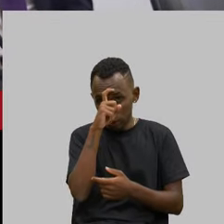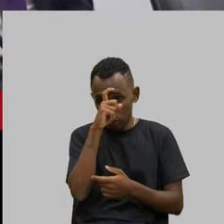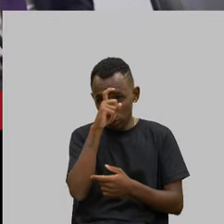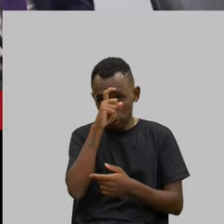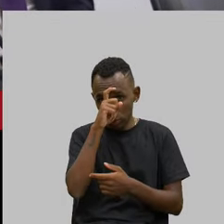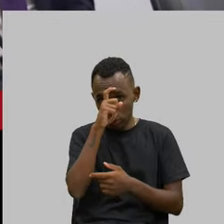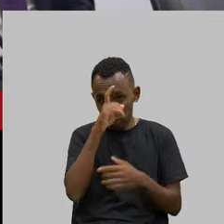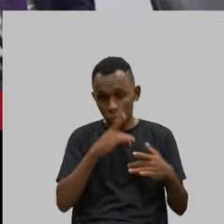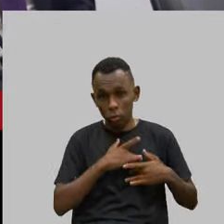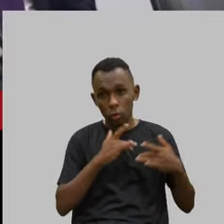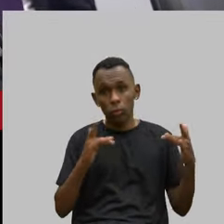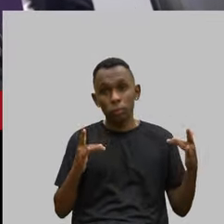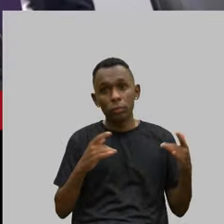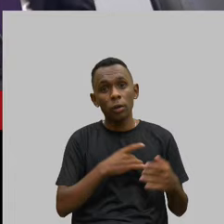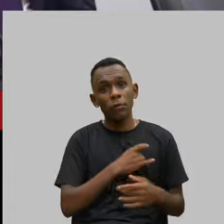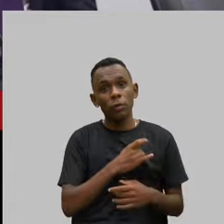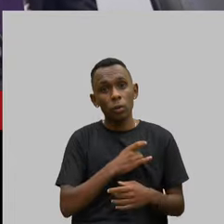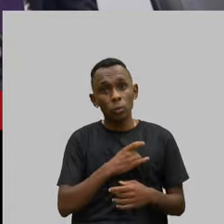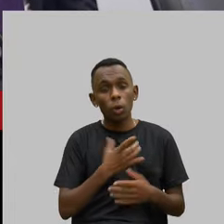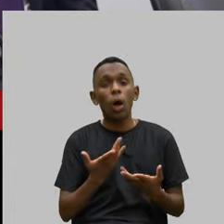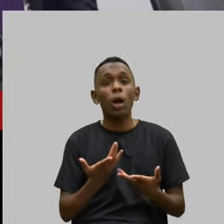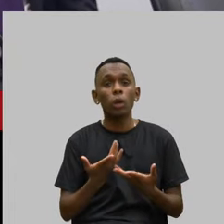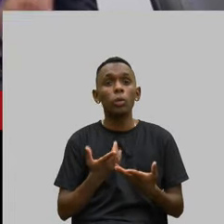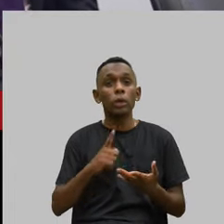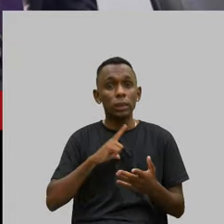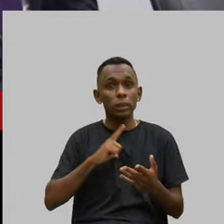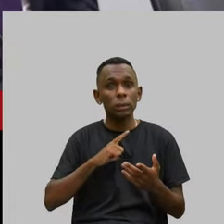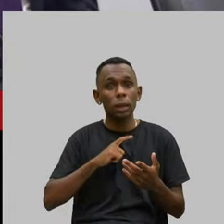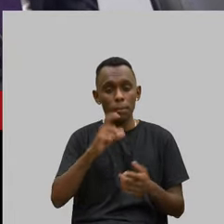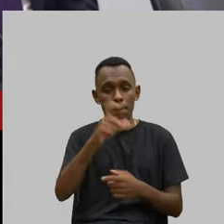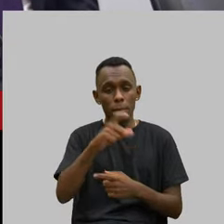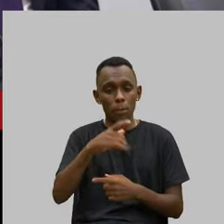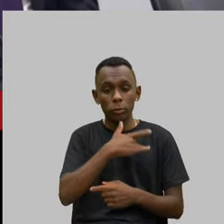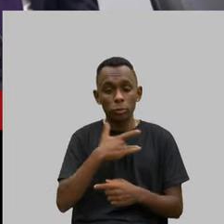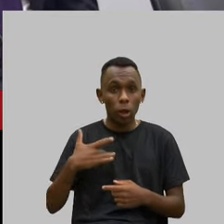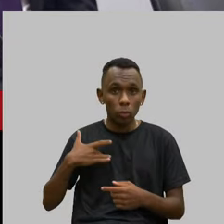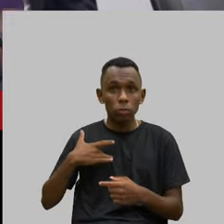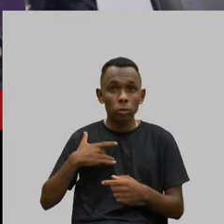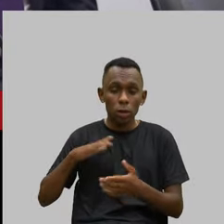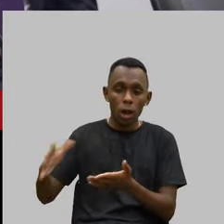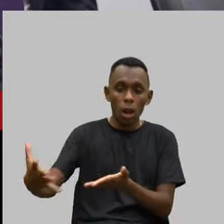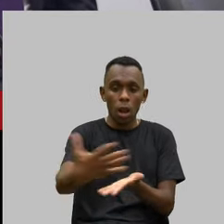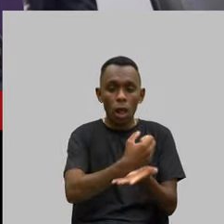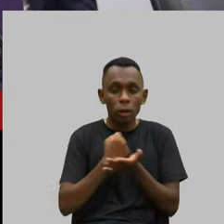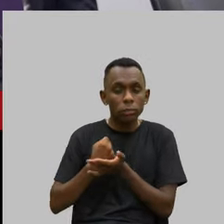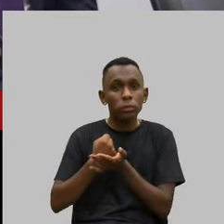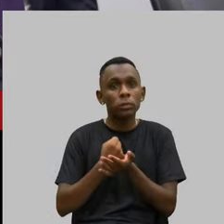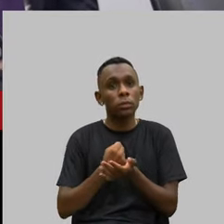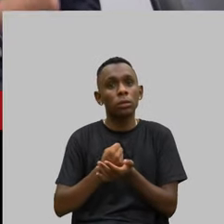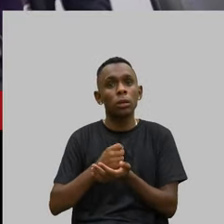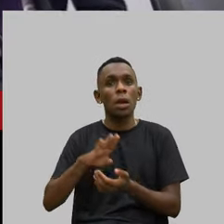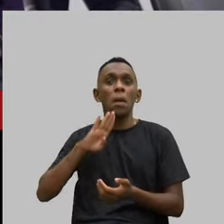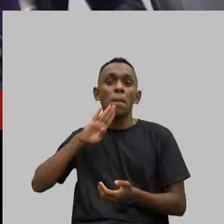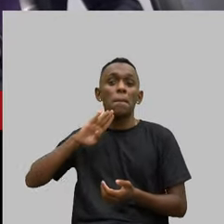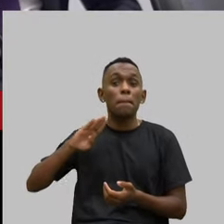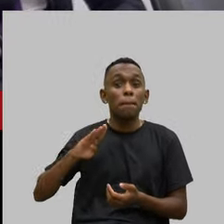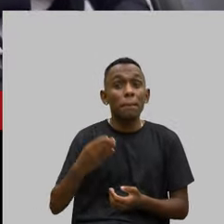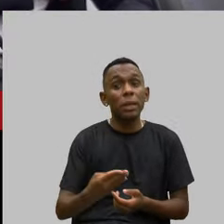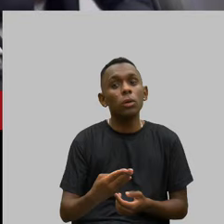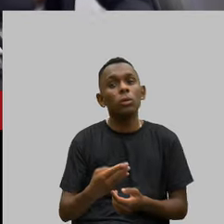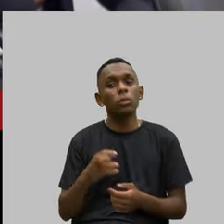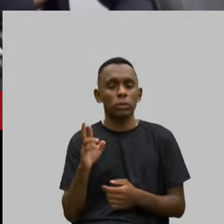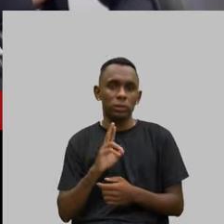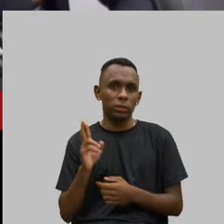filantrópicos e que T plano de saúde e recebe dos planos de saúde são bilhões de reais